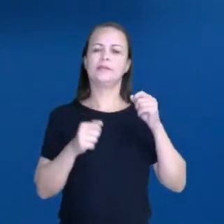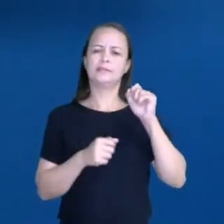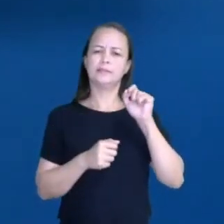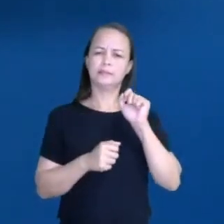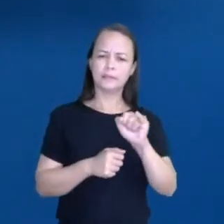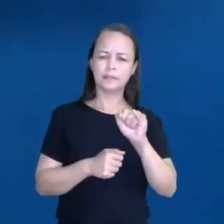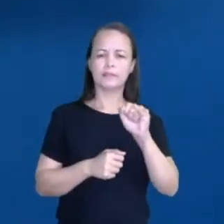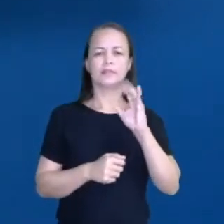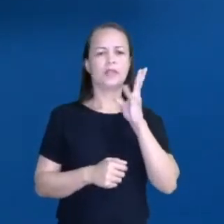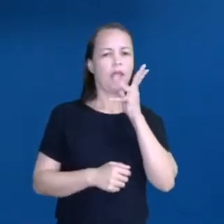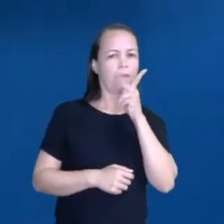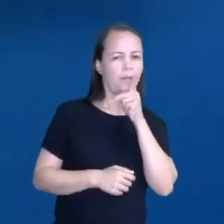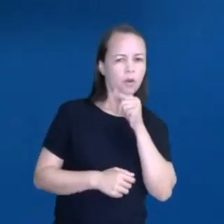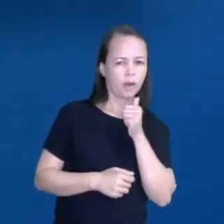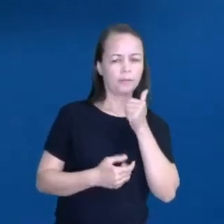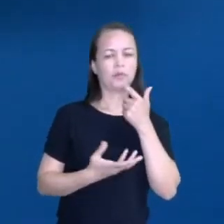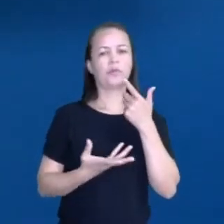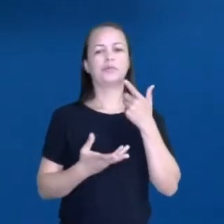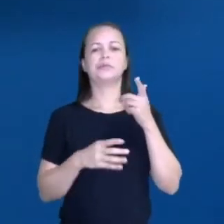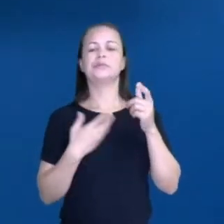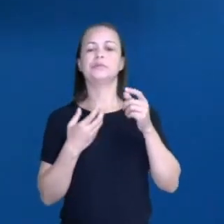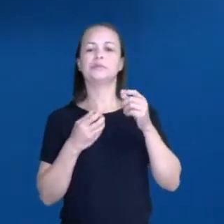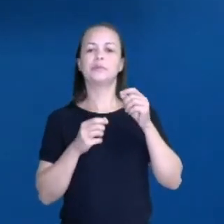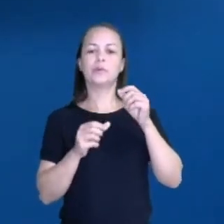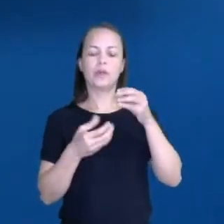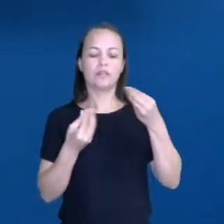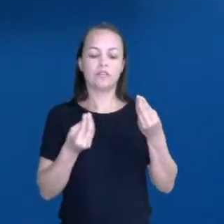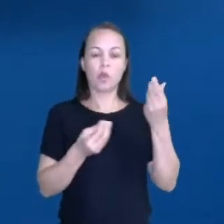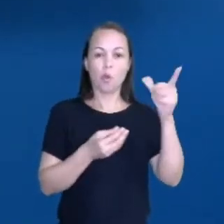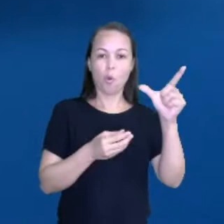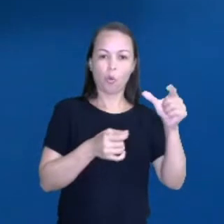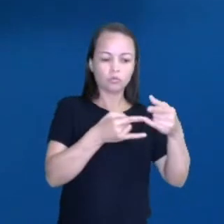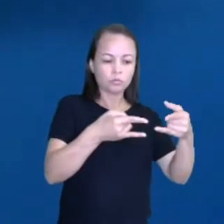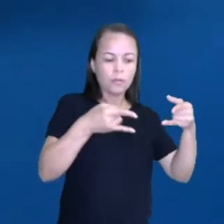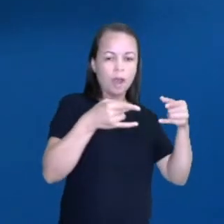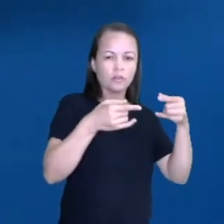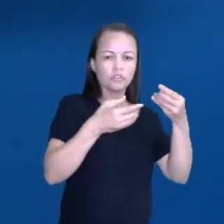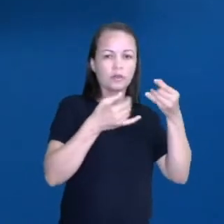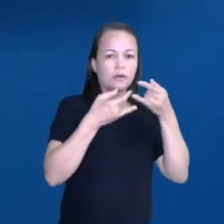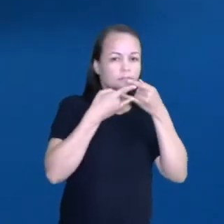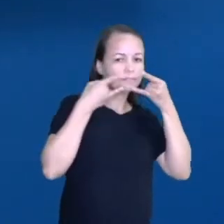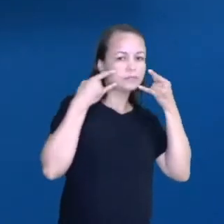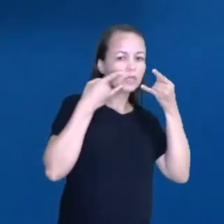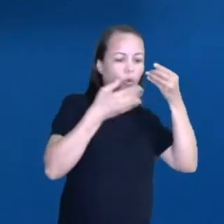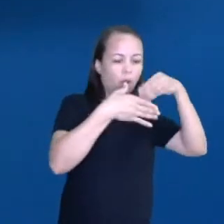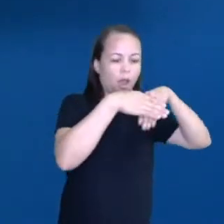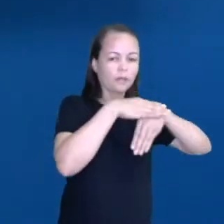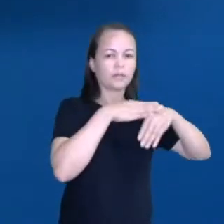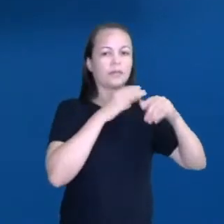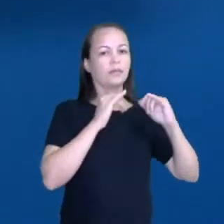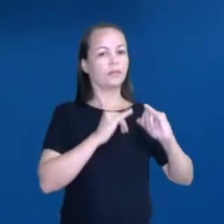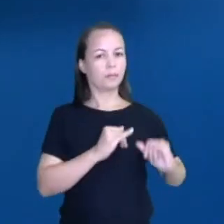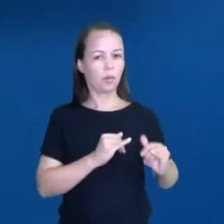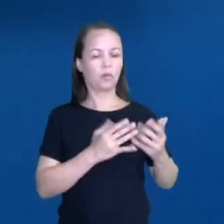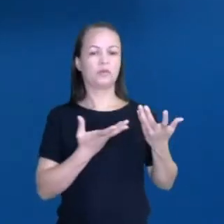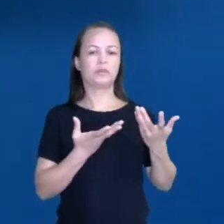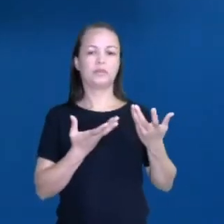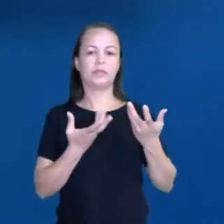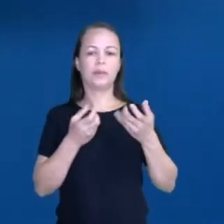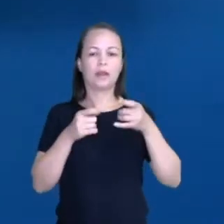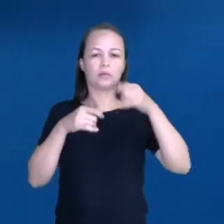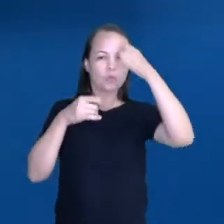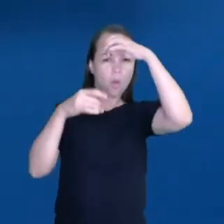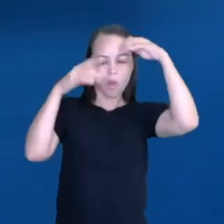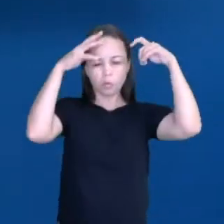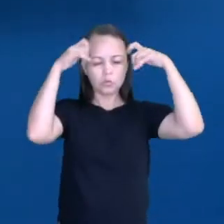extra para poder trocar, porque o suor acaba ensopando a máscara, que no geral ela é de pano. E